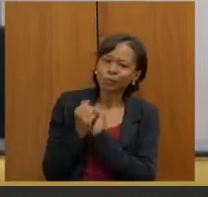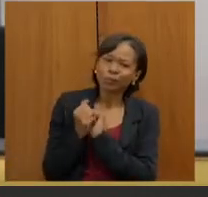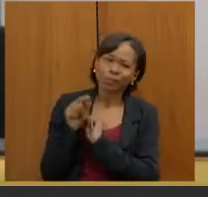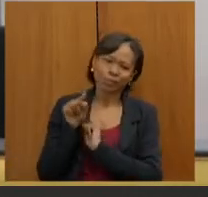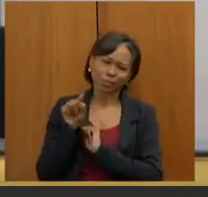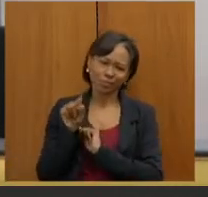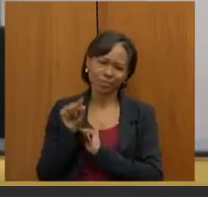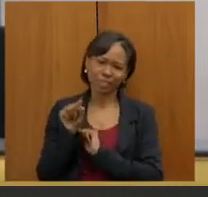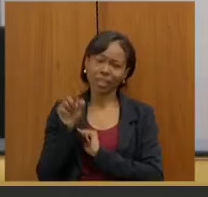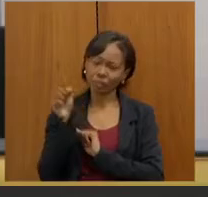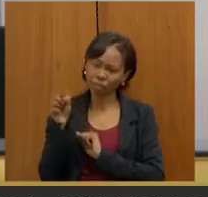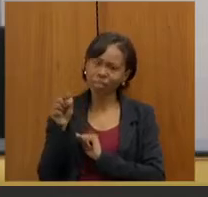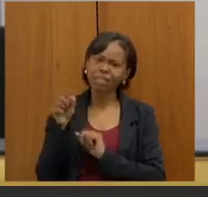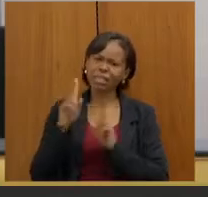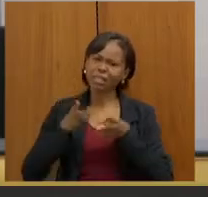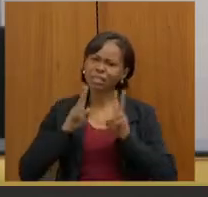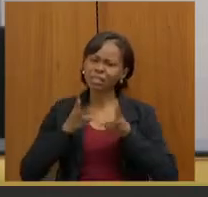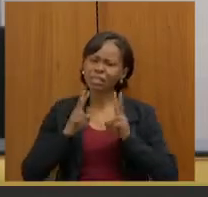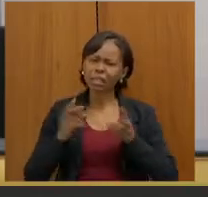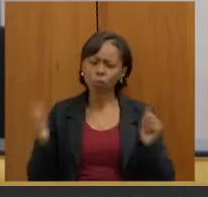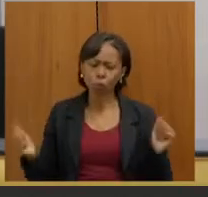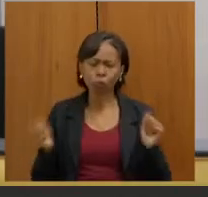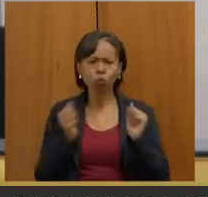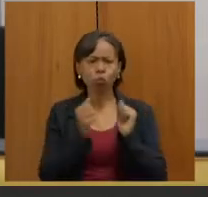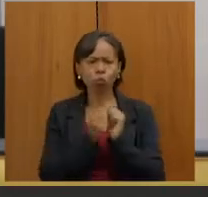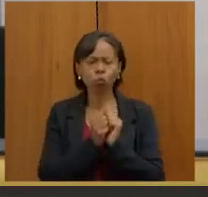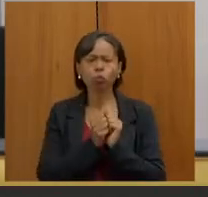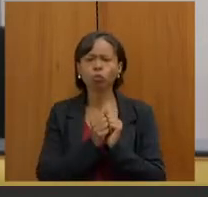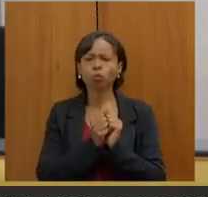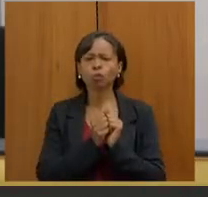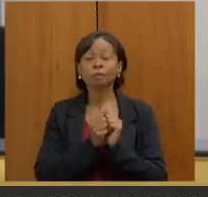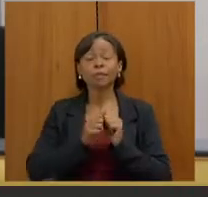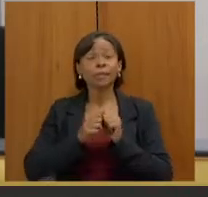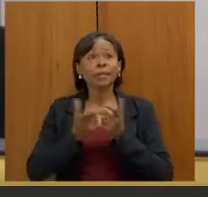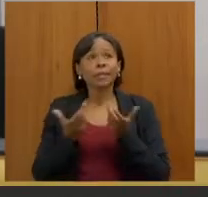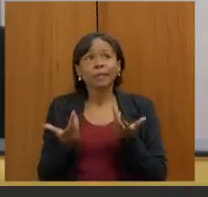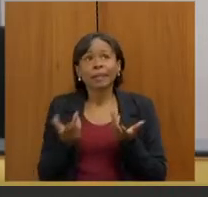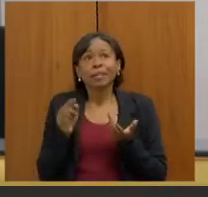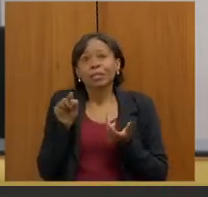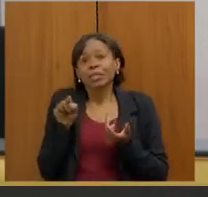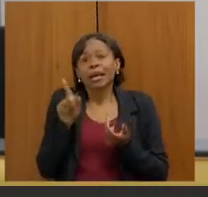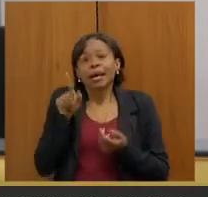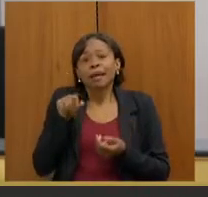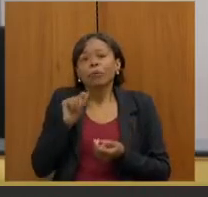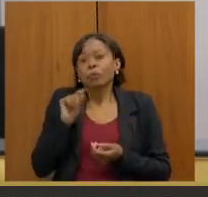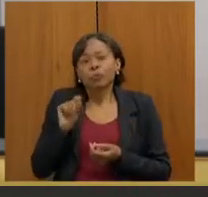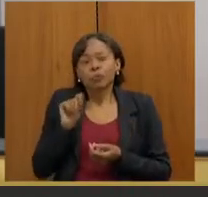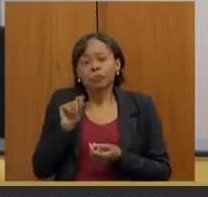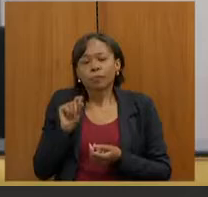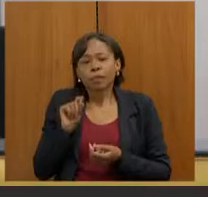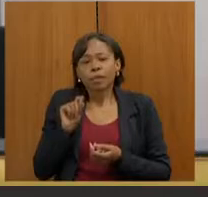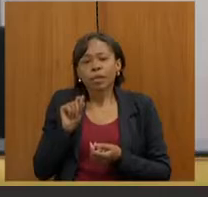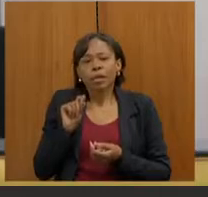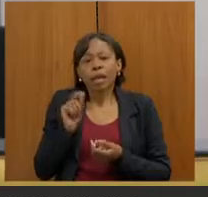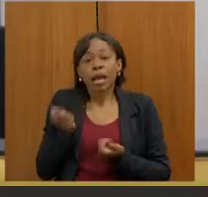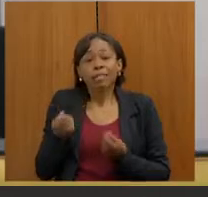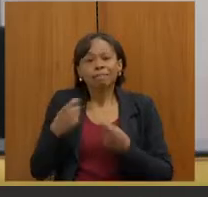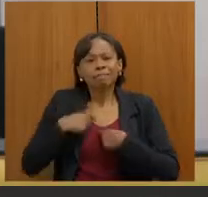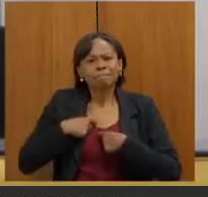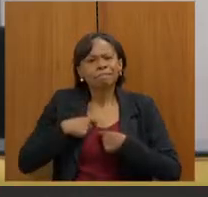bom tê-lo conosco sempre em todas as oportunidades é uma fonte de energia